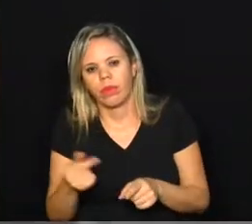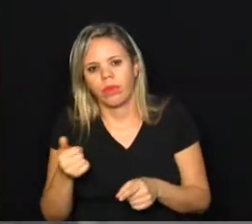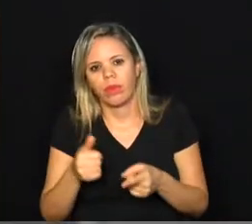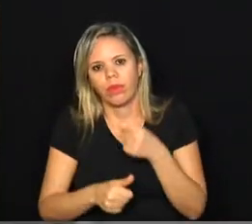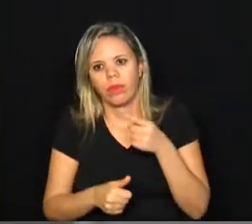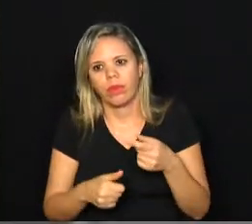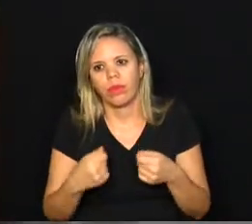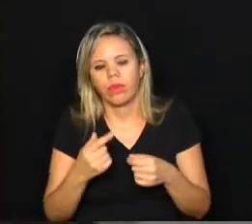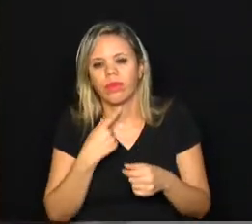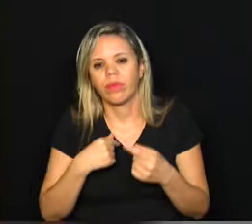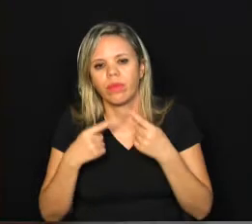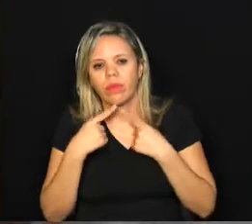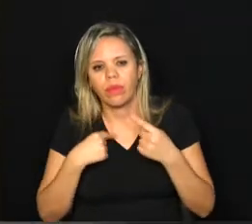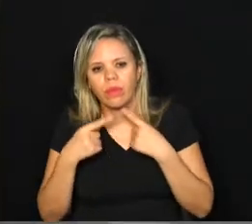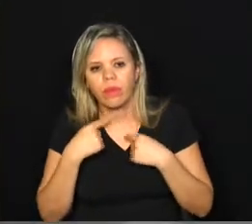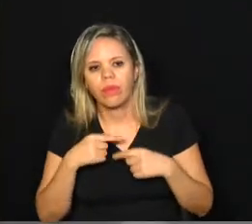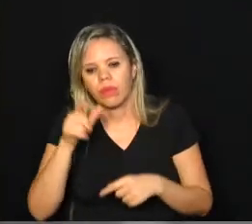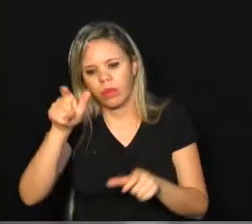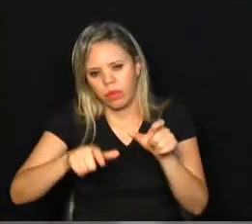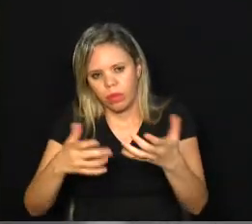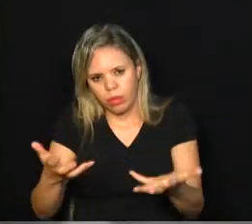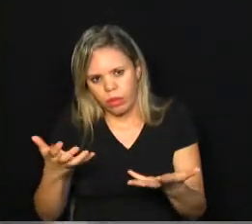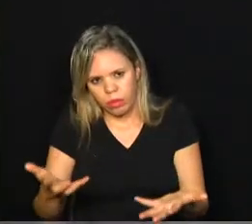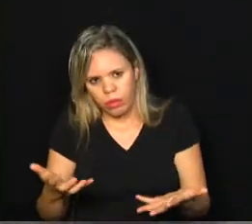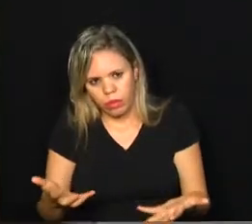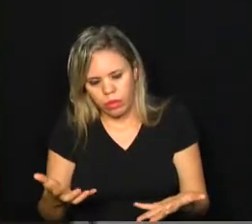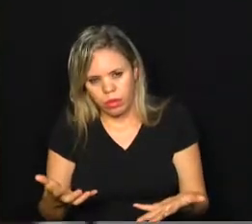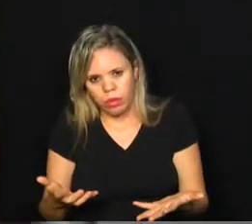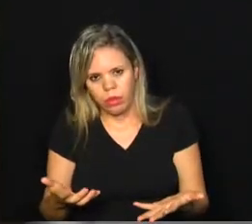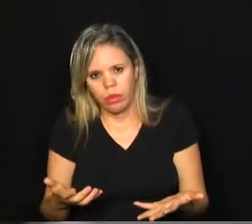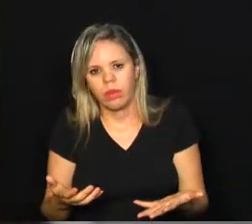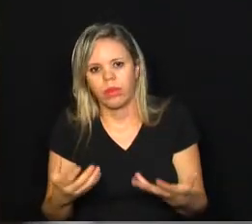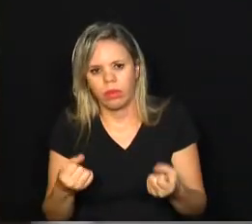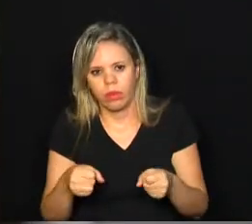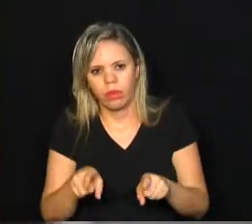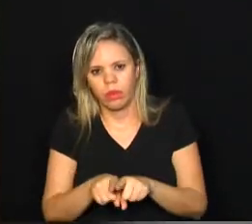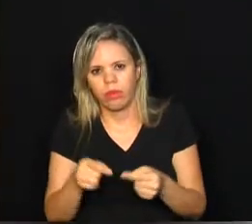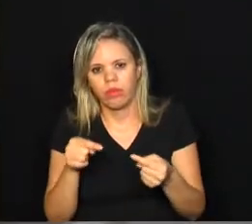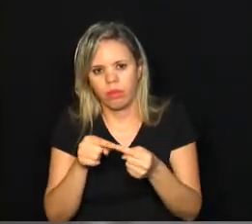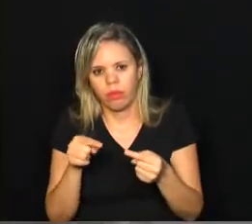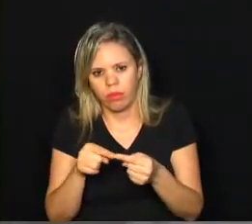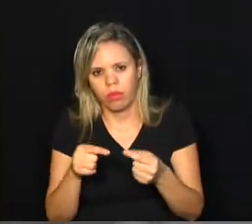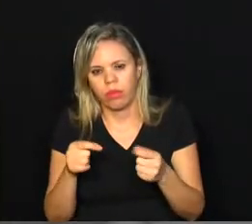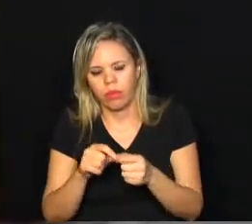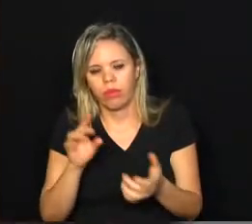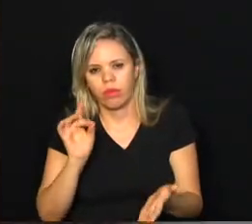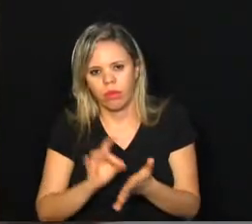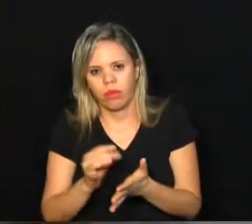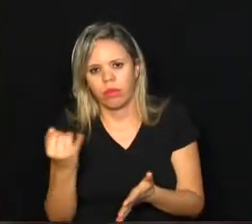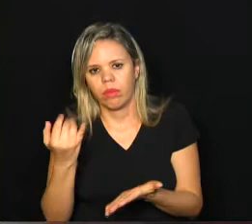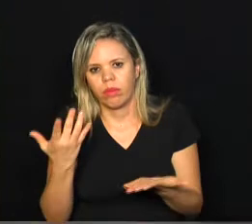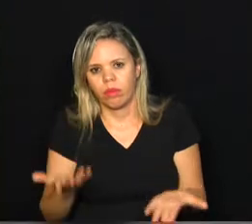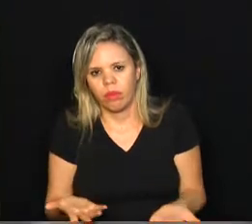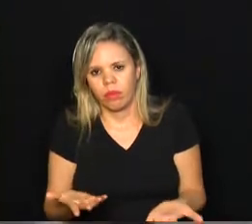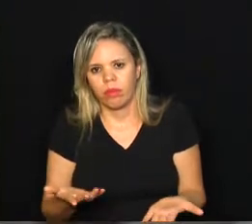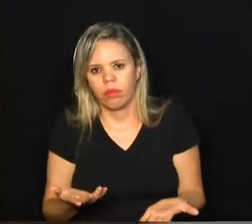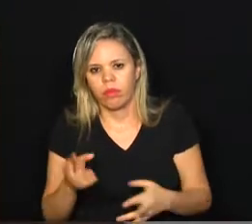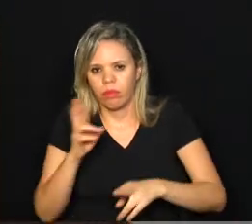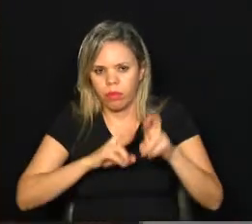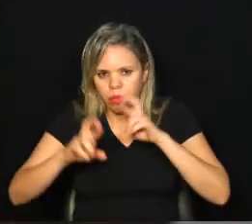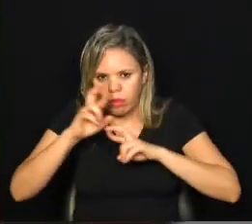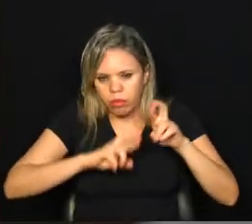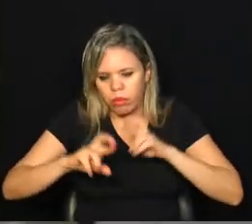que ser desejável, você tem que ter gente que quer, entendeu? Ela tem que ser viável, entendeu? E tem que ser factível. E esse tipo de